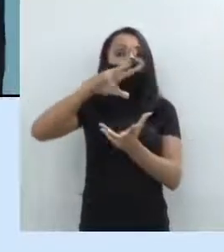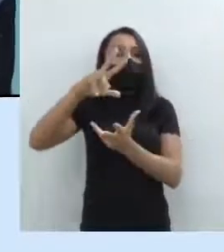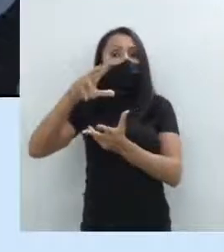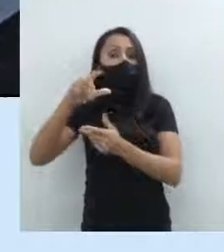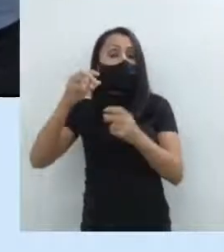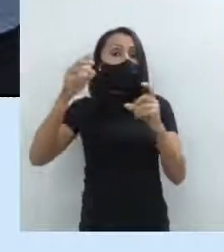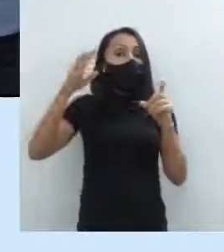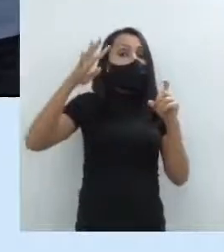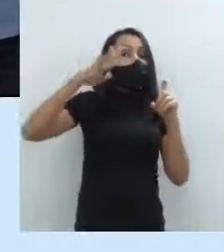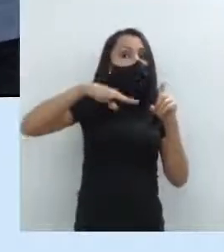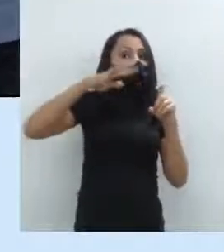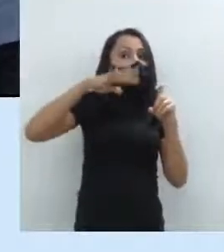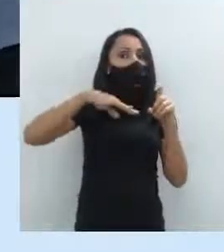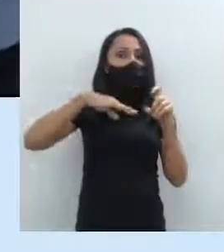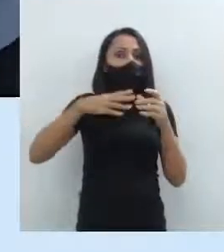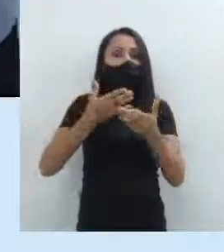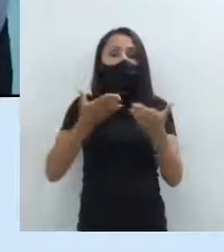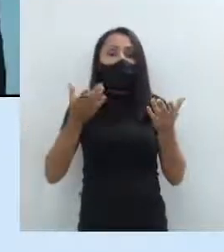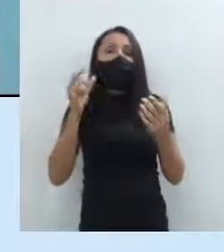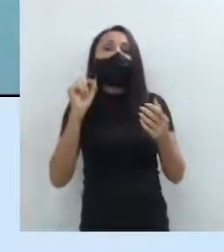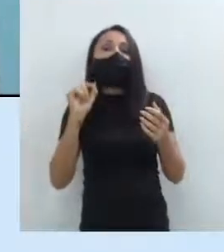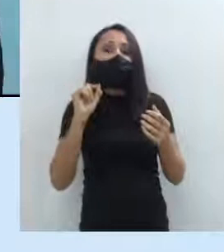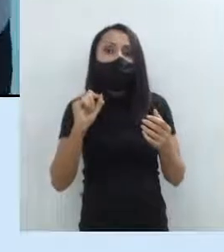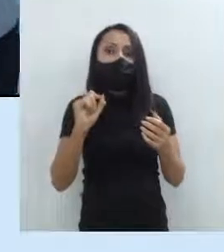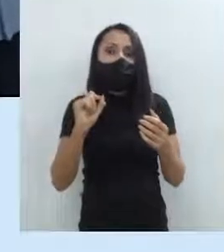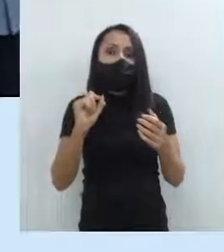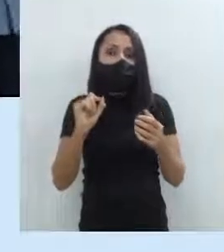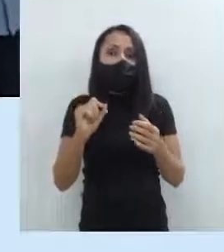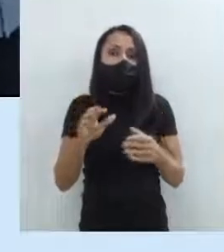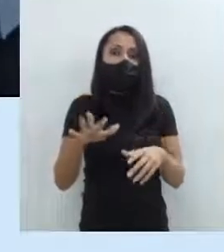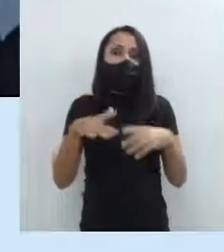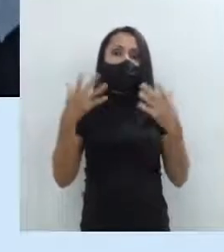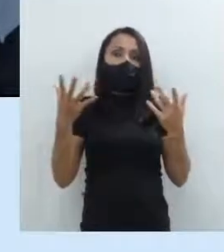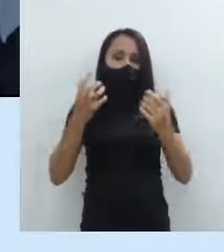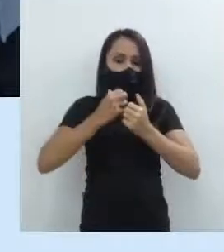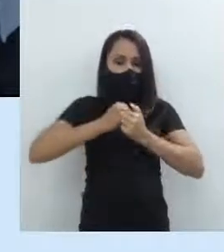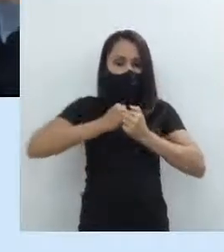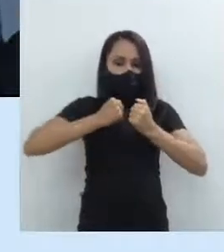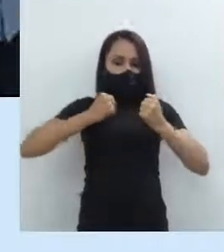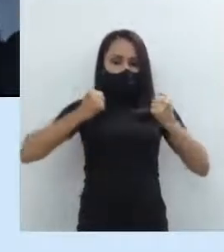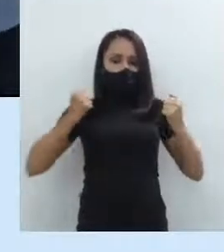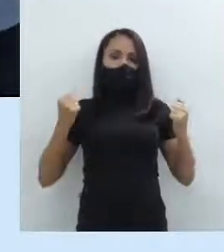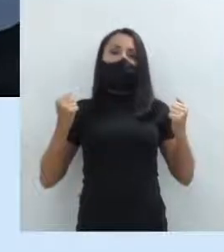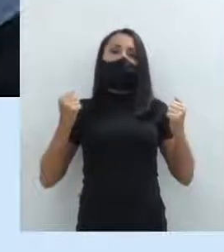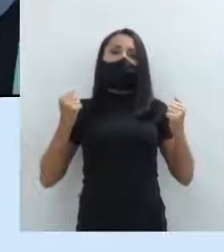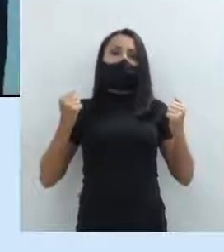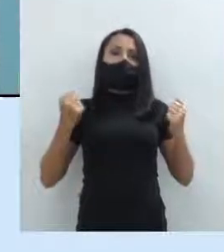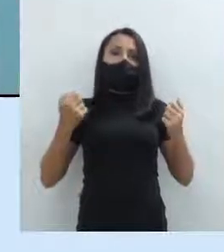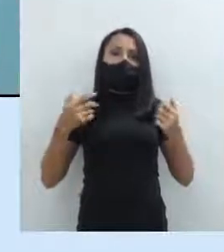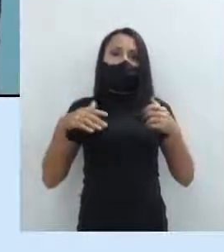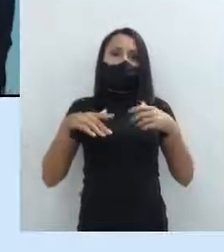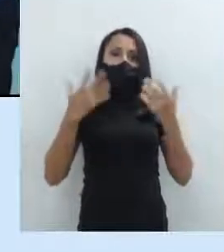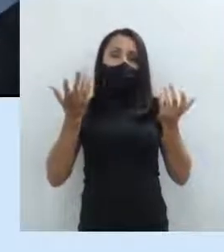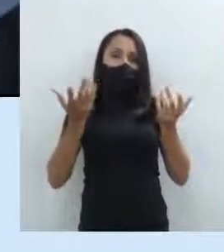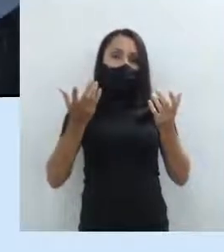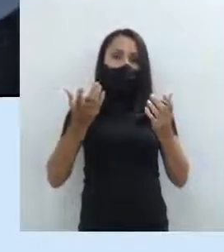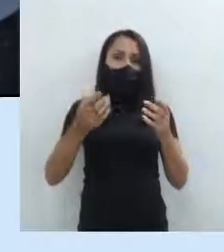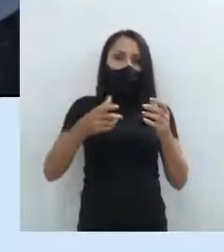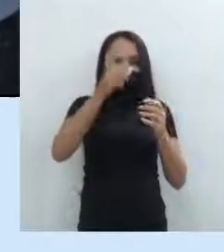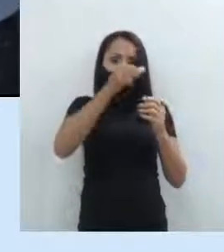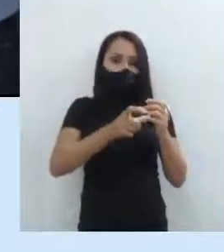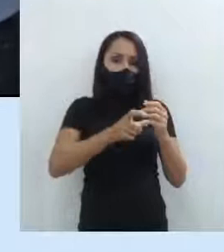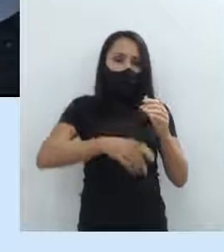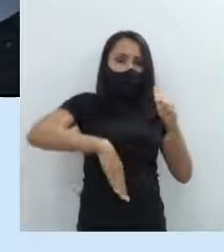o mito, ele era o quê? Ele pode estar em um super-herói, ele pode estar em um jogador de